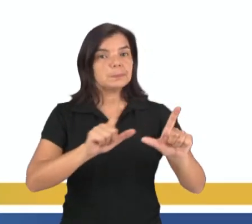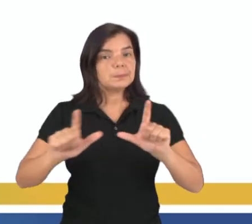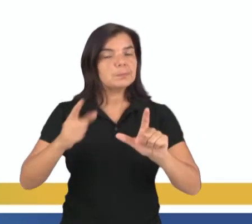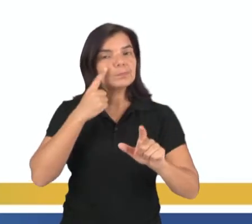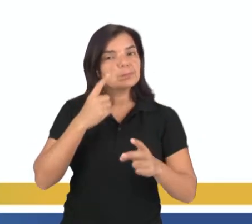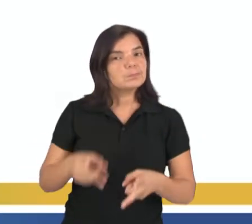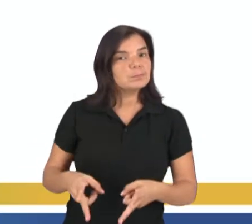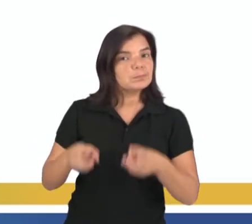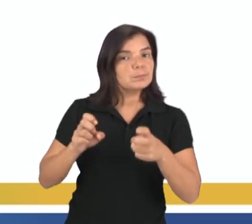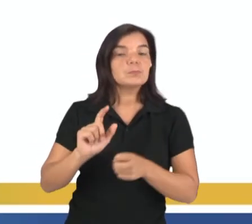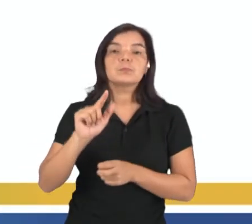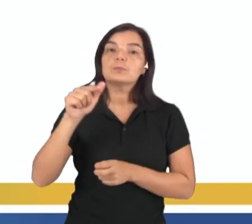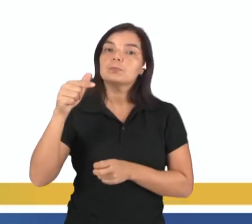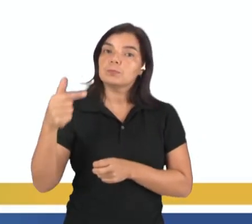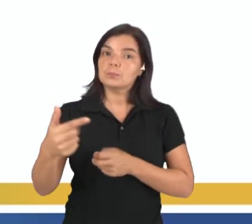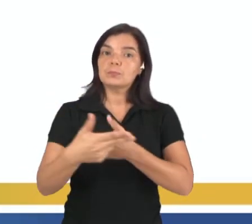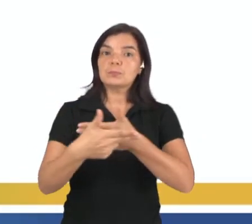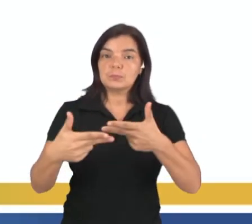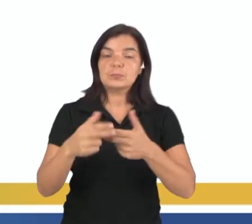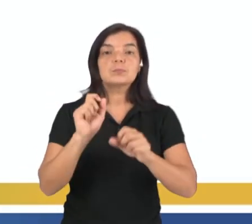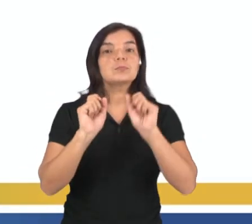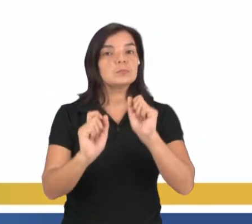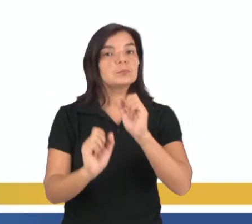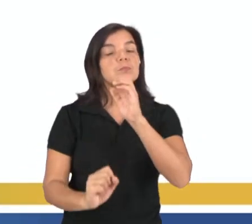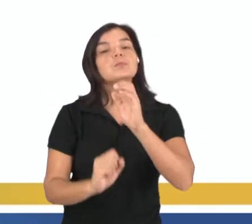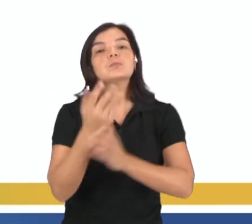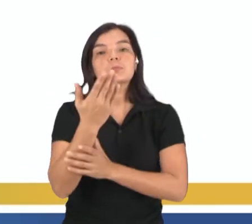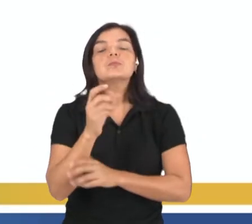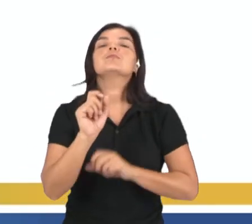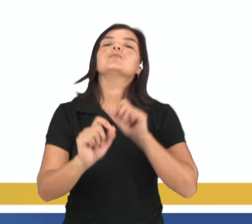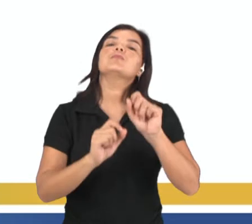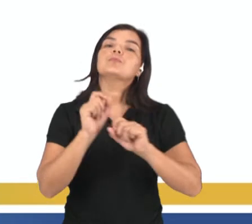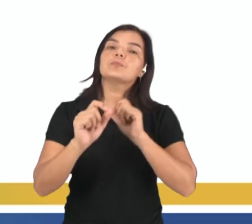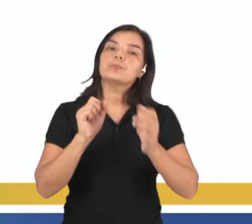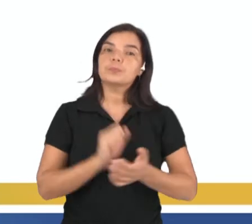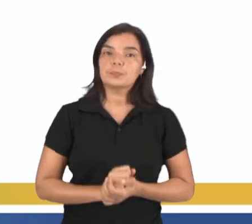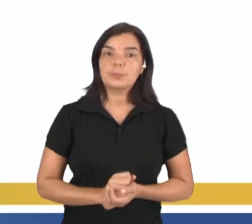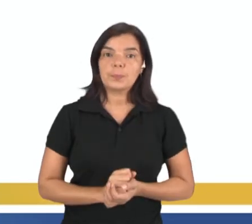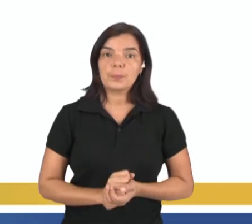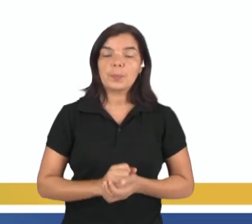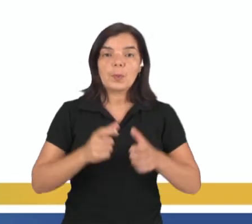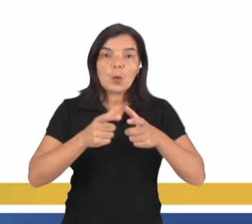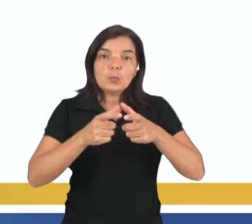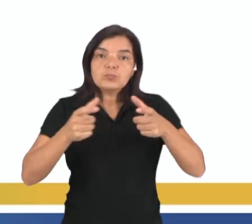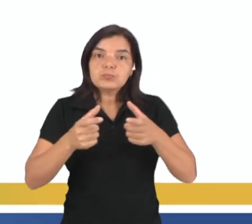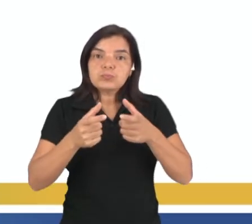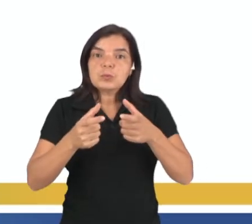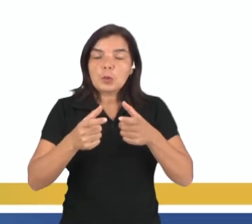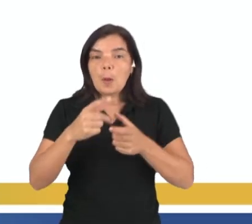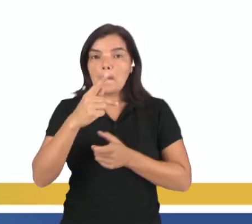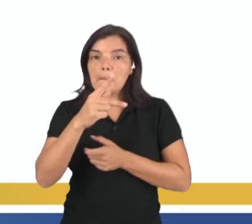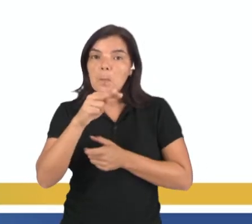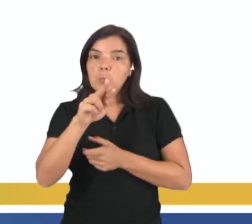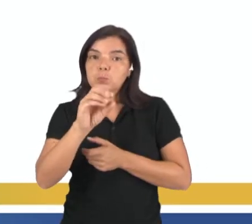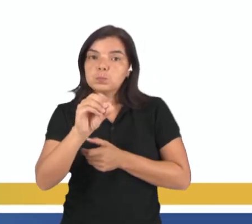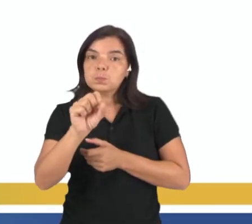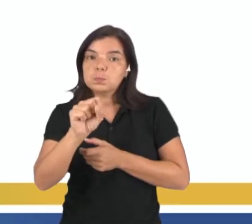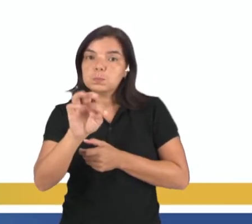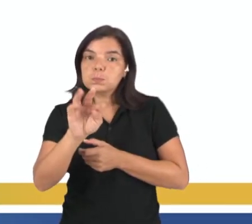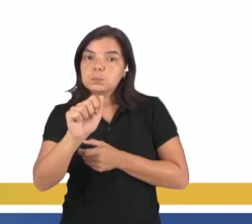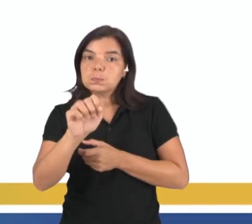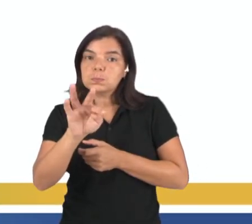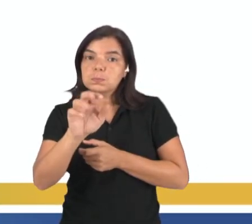poder perceber uma outra condição que pode ocorrer no homem, que é relacionado ao aumento da próstata, que está